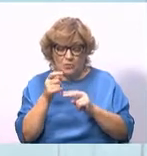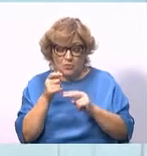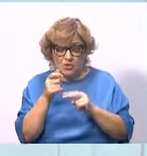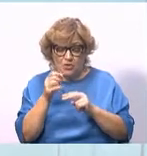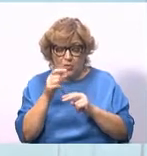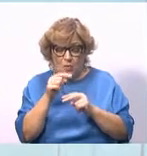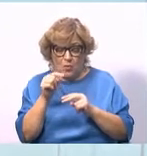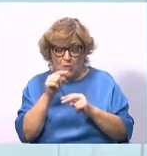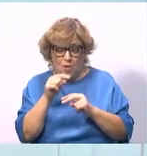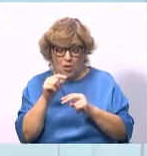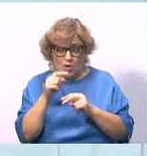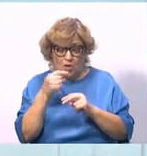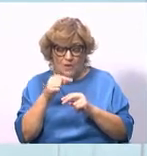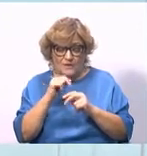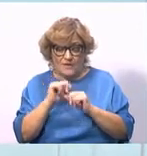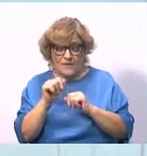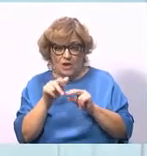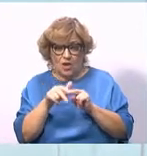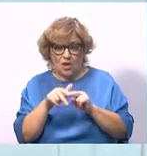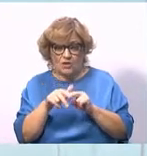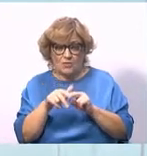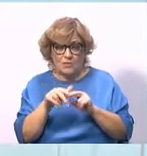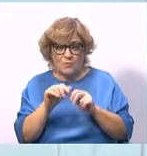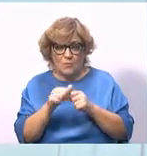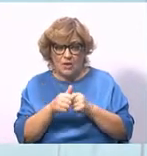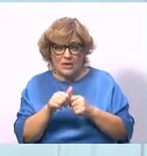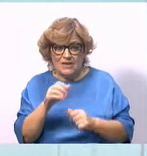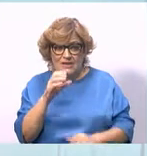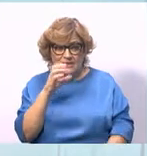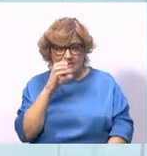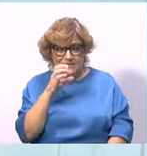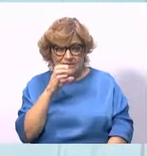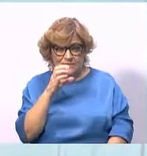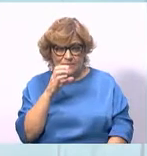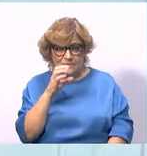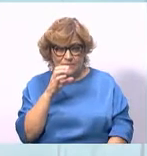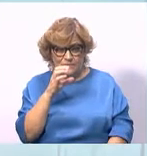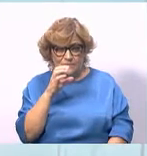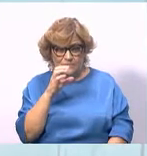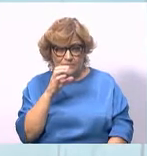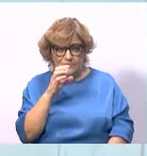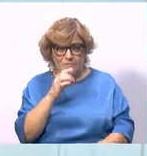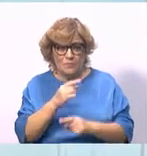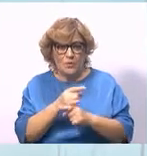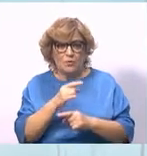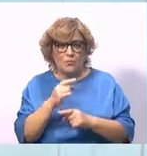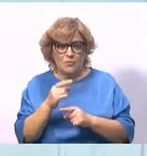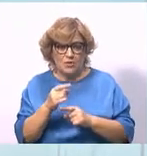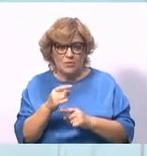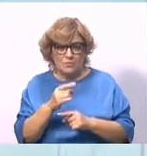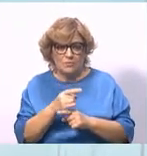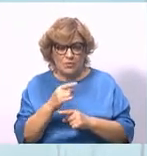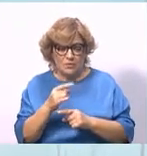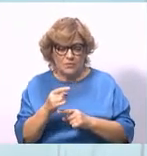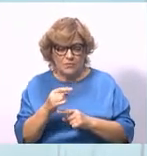um O, que cortem um bocadinho e passe a ser um C. Em vez de ser O, passar a ser um C. Porquê?